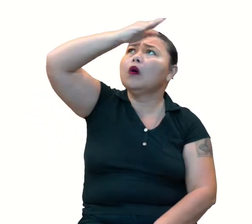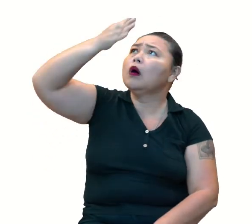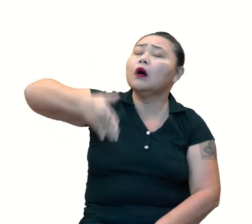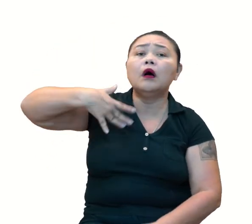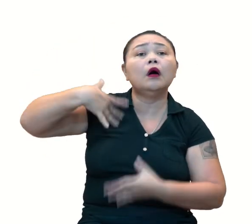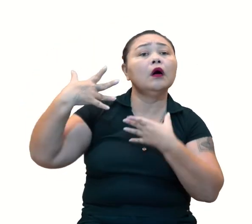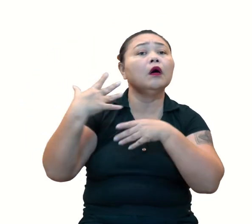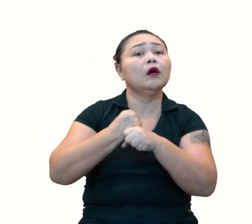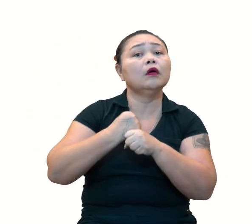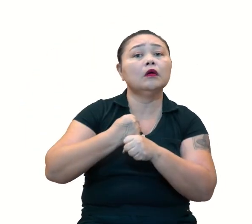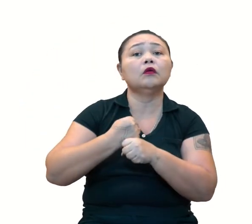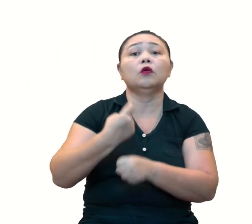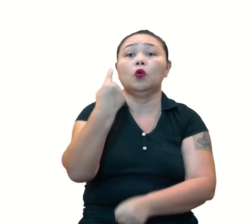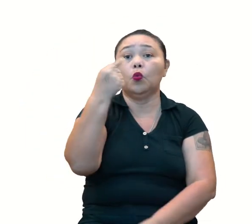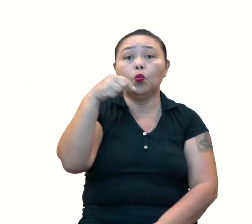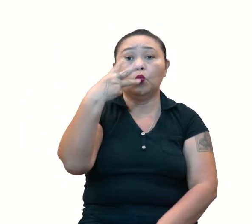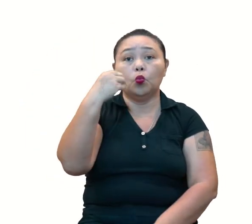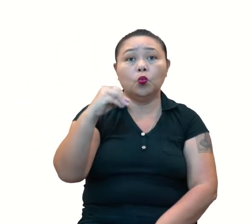com 1,30. Então,